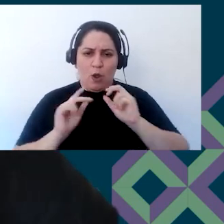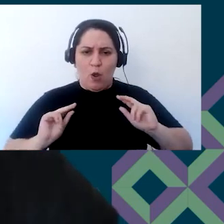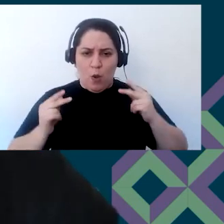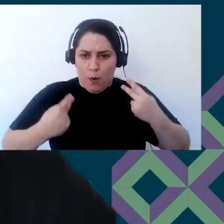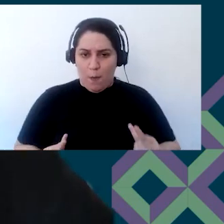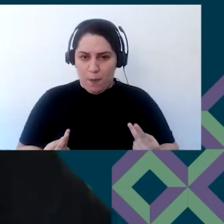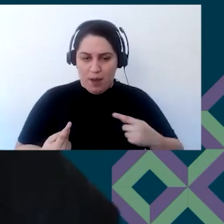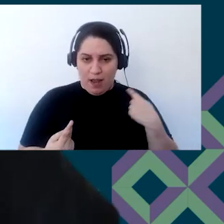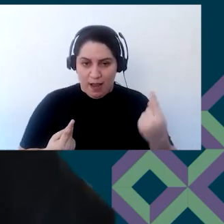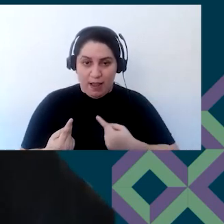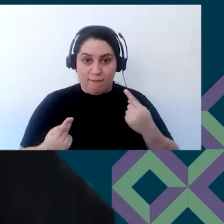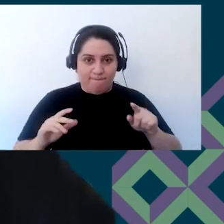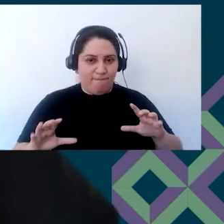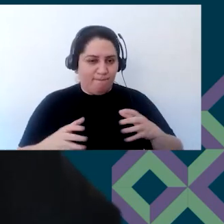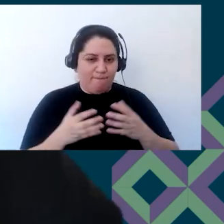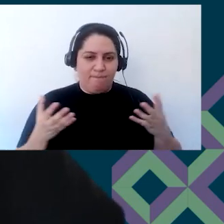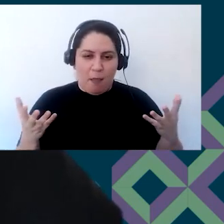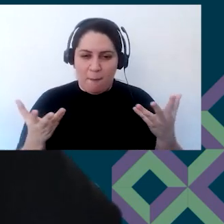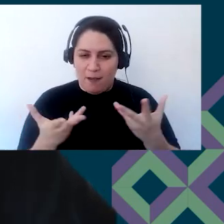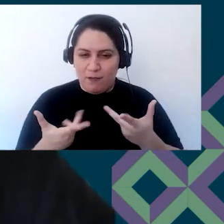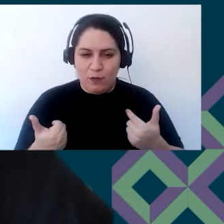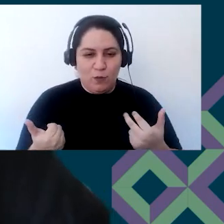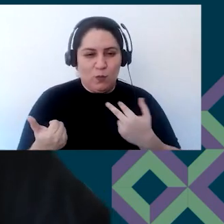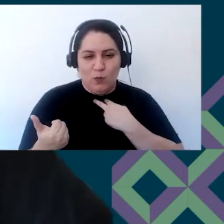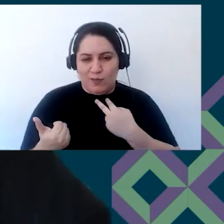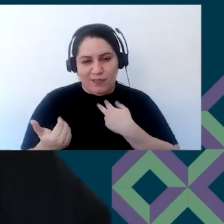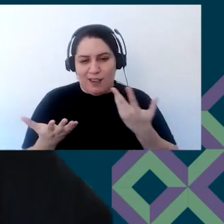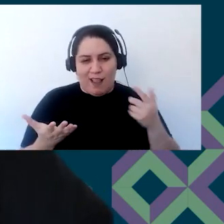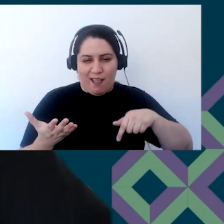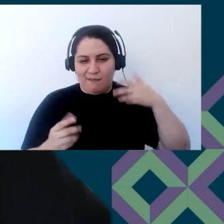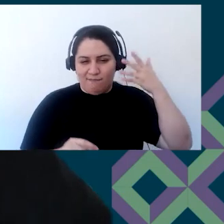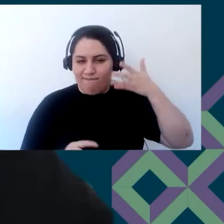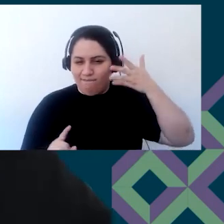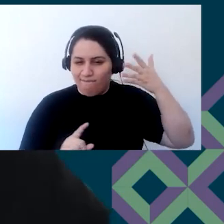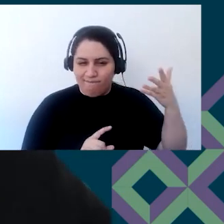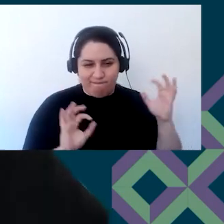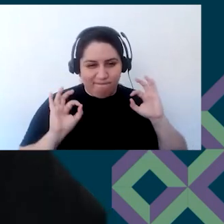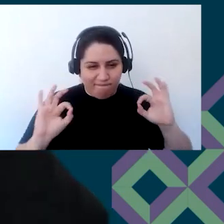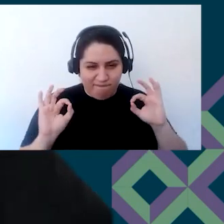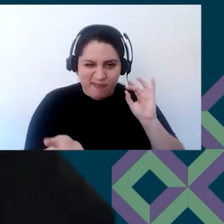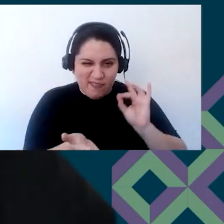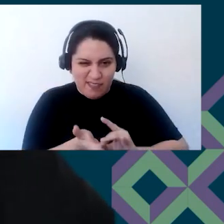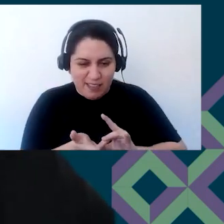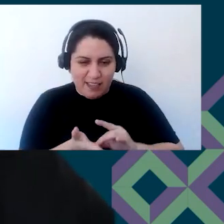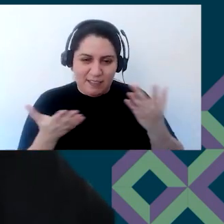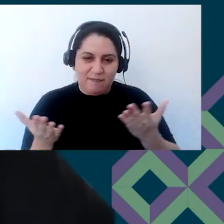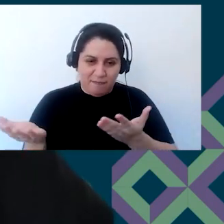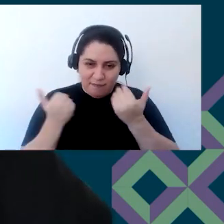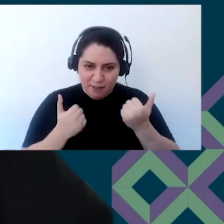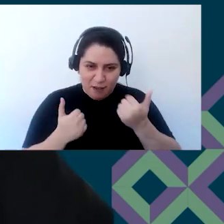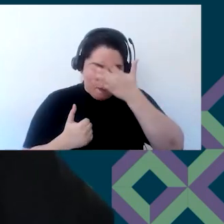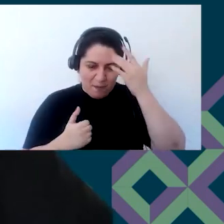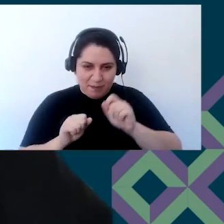consultoras. Com esse time maravilhoso, não tem como essa sessão ser menos do que espetacular, não é mesmo? Então vamos lá! Chamo essas